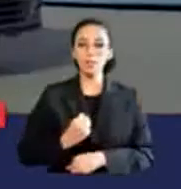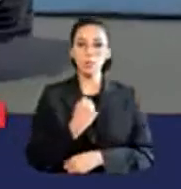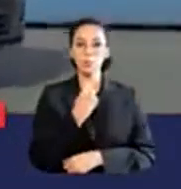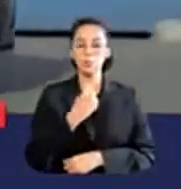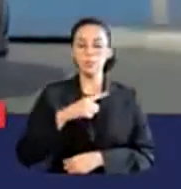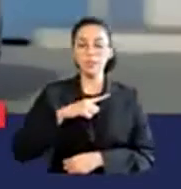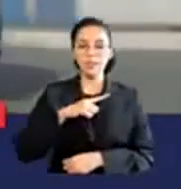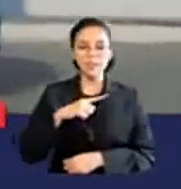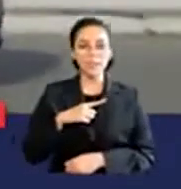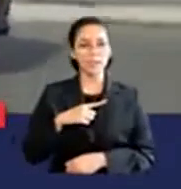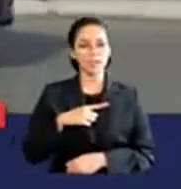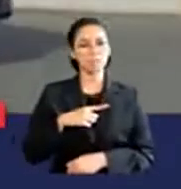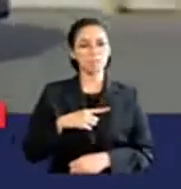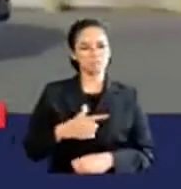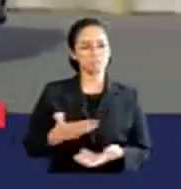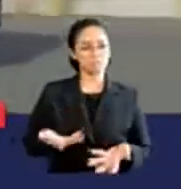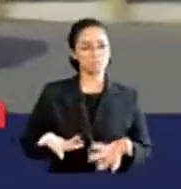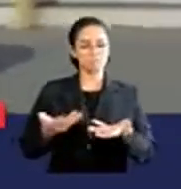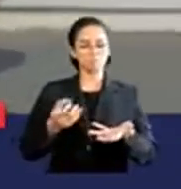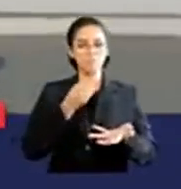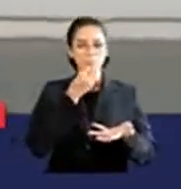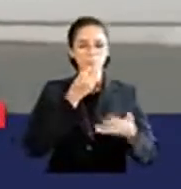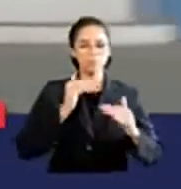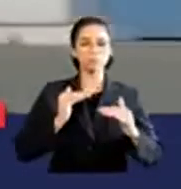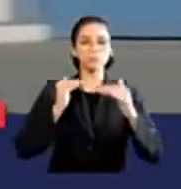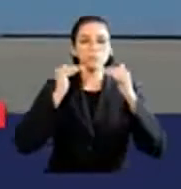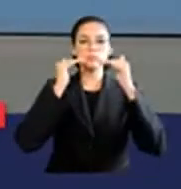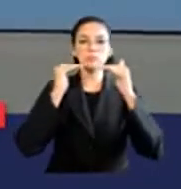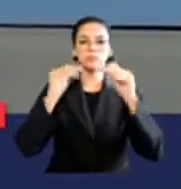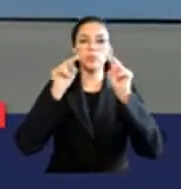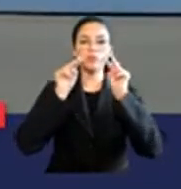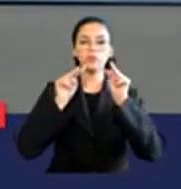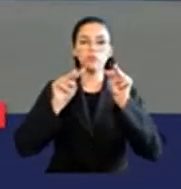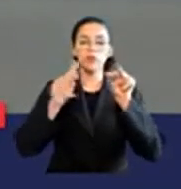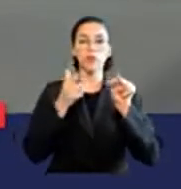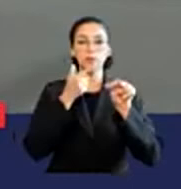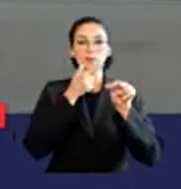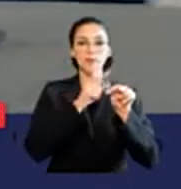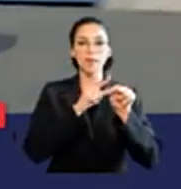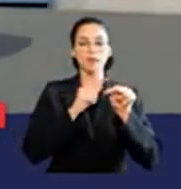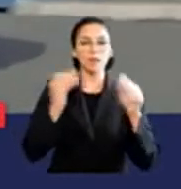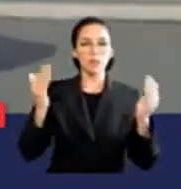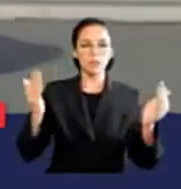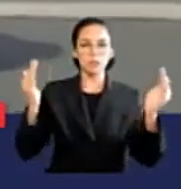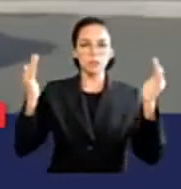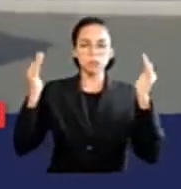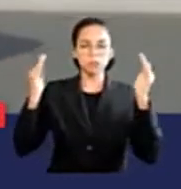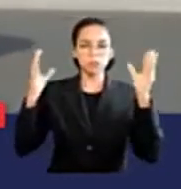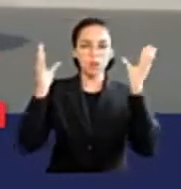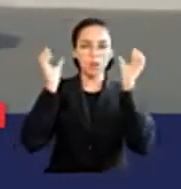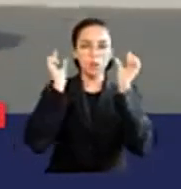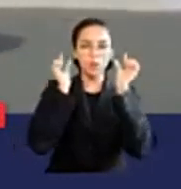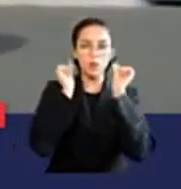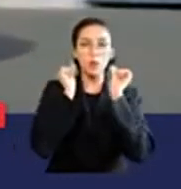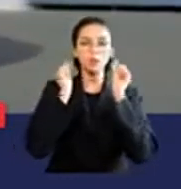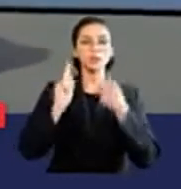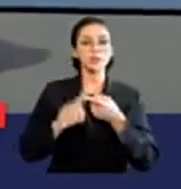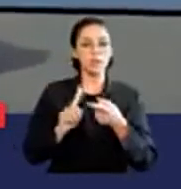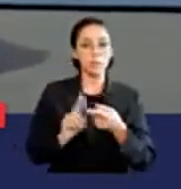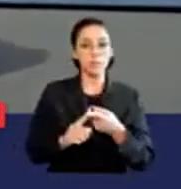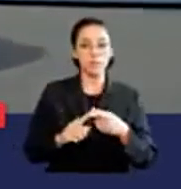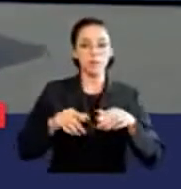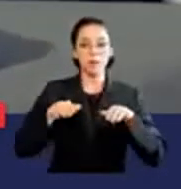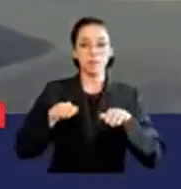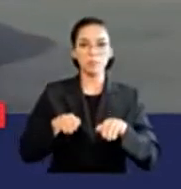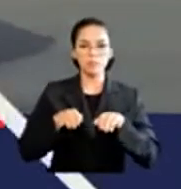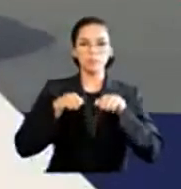elevada, que dá melhor visibilidade, um excelente isolamento acústico e uma filtragem de suspensão, que reduz a